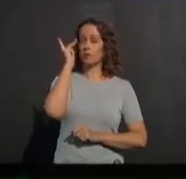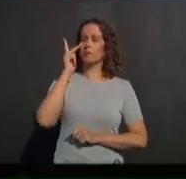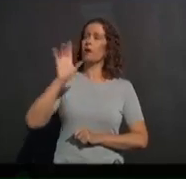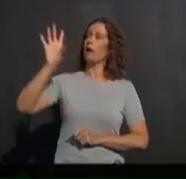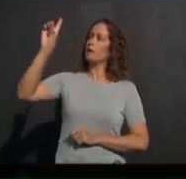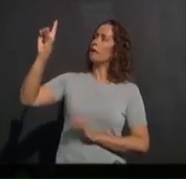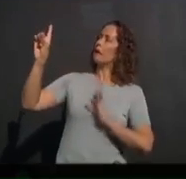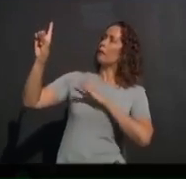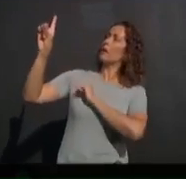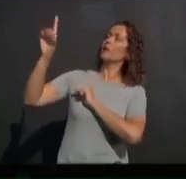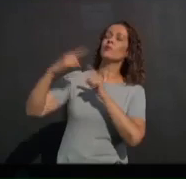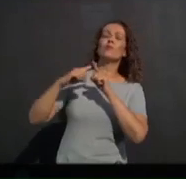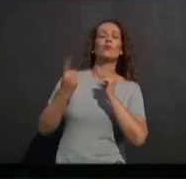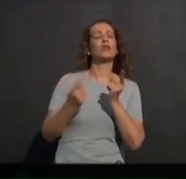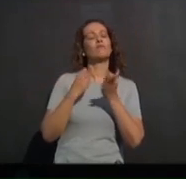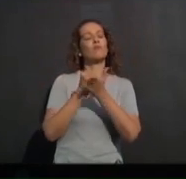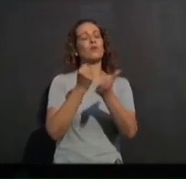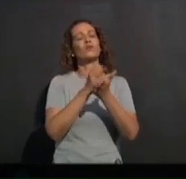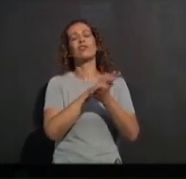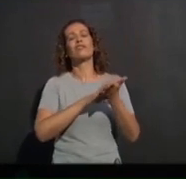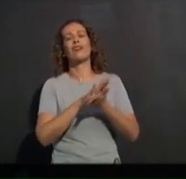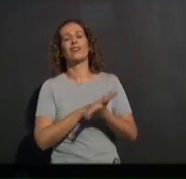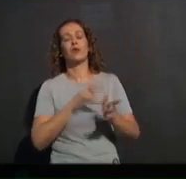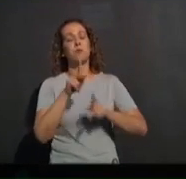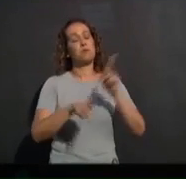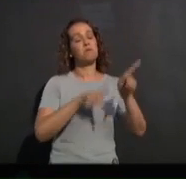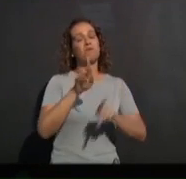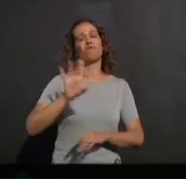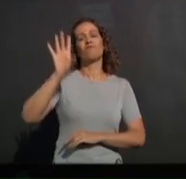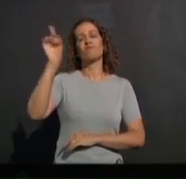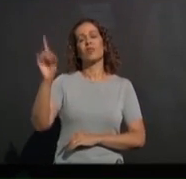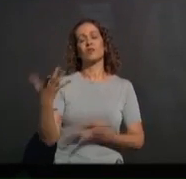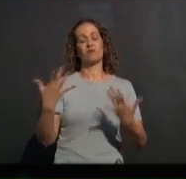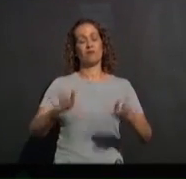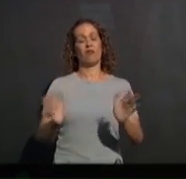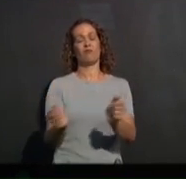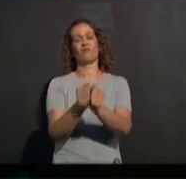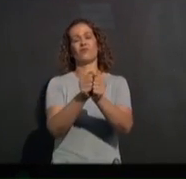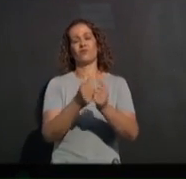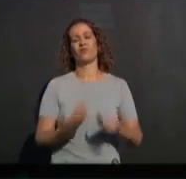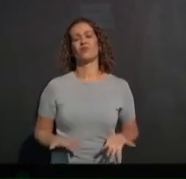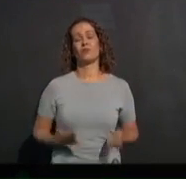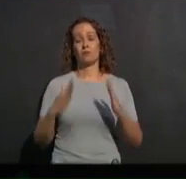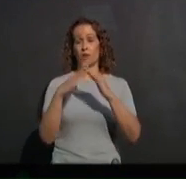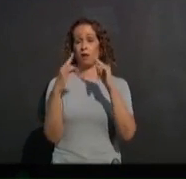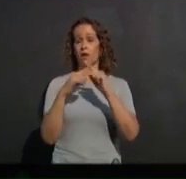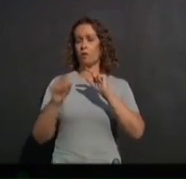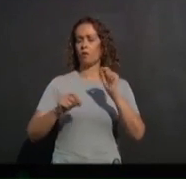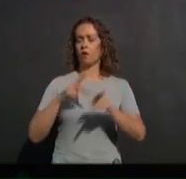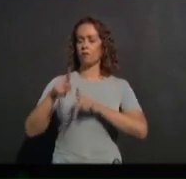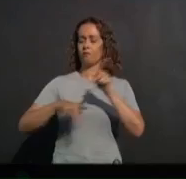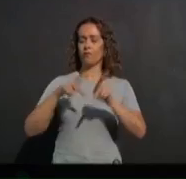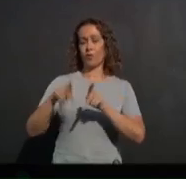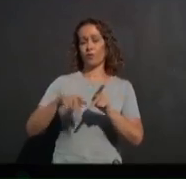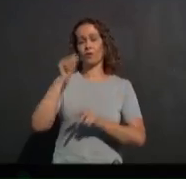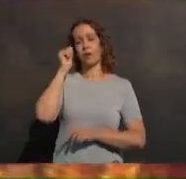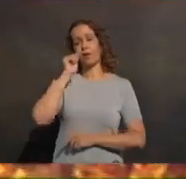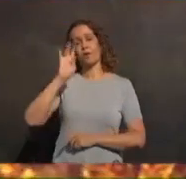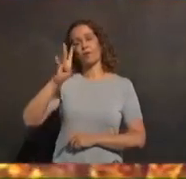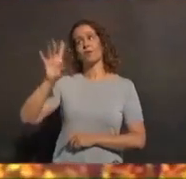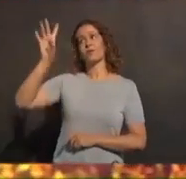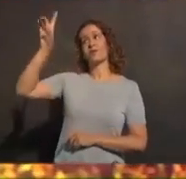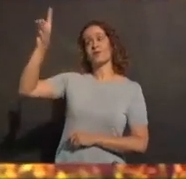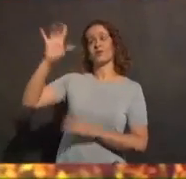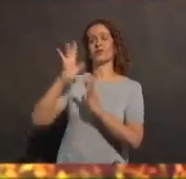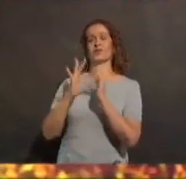na igreja. Como que pode isso? A igreja é a noiva de Cristo. Imagina você virando para Jesus e falando assim, eu amo o Senhor, mas